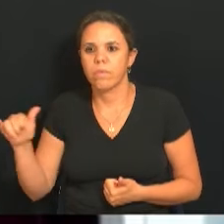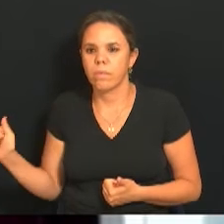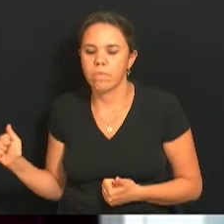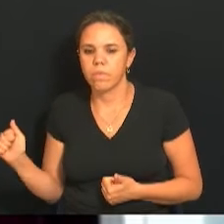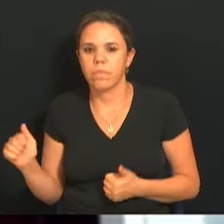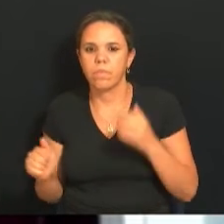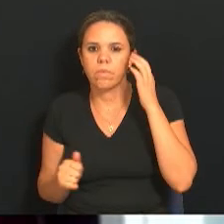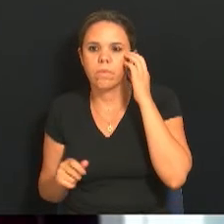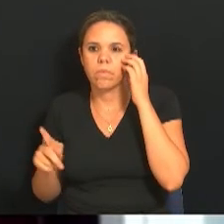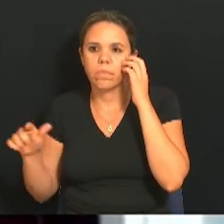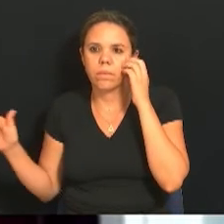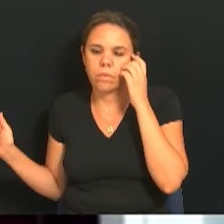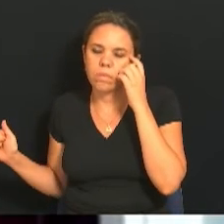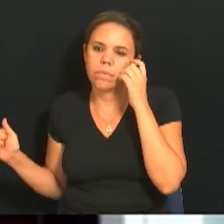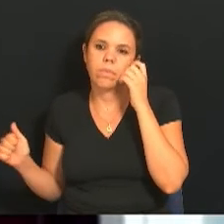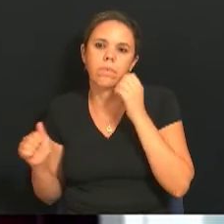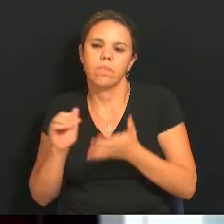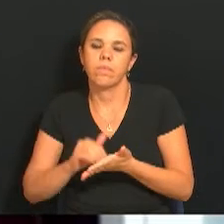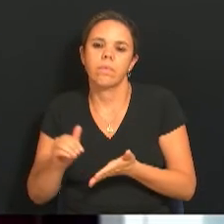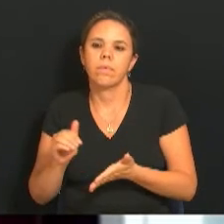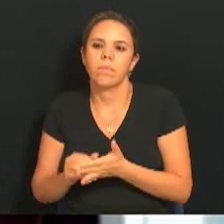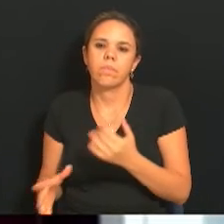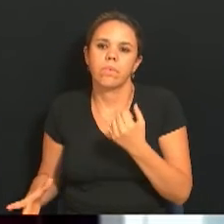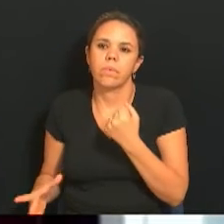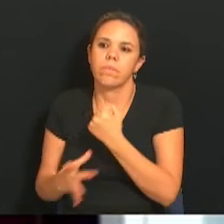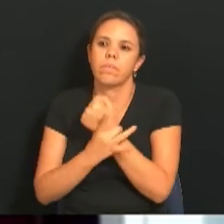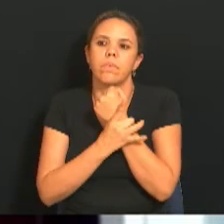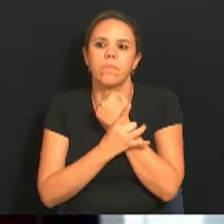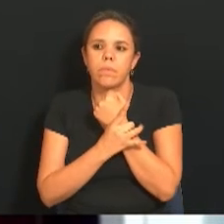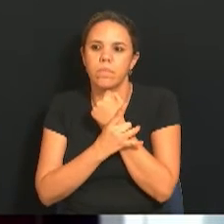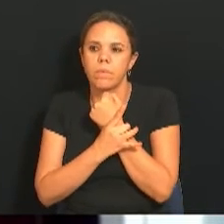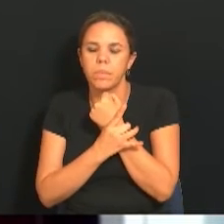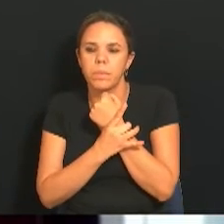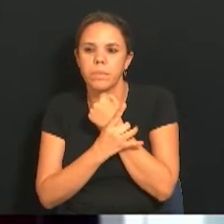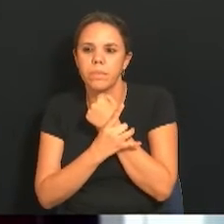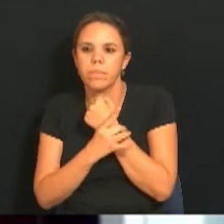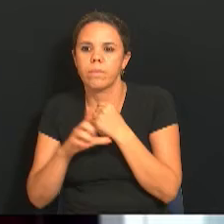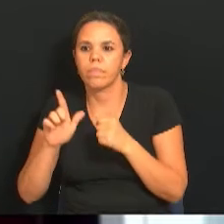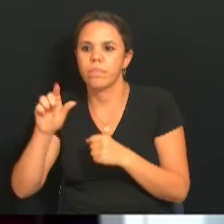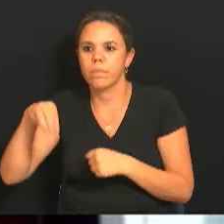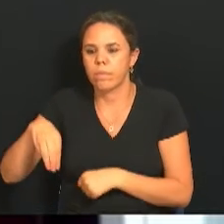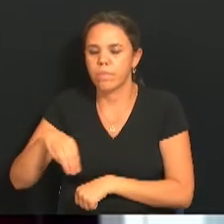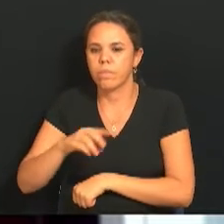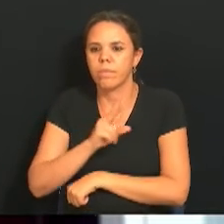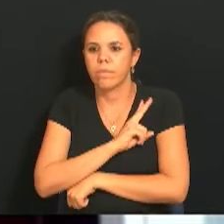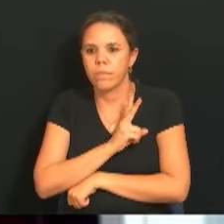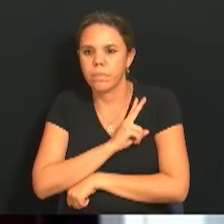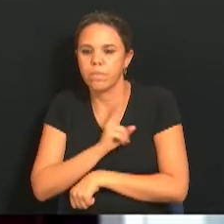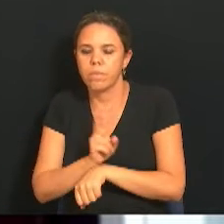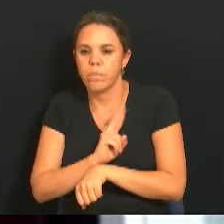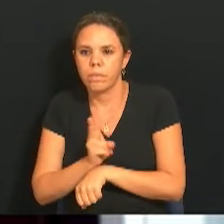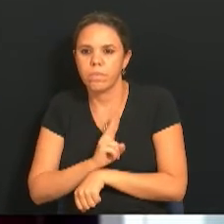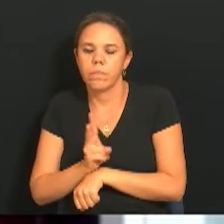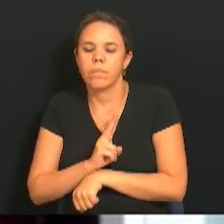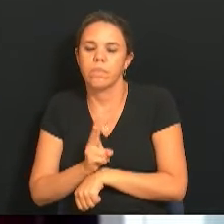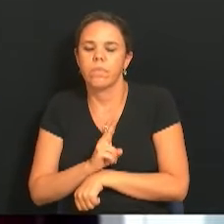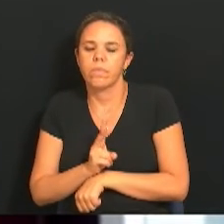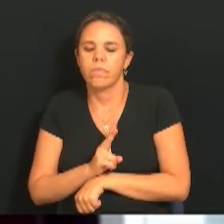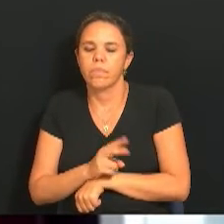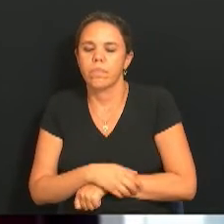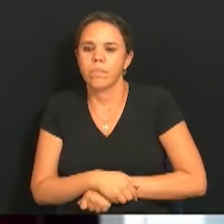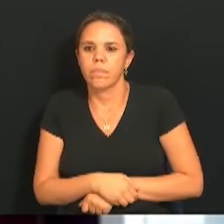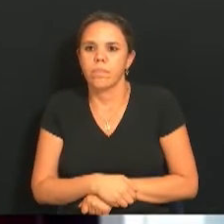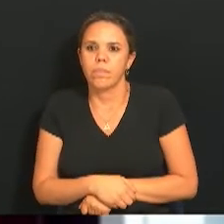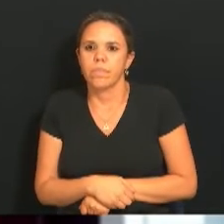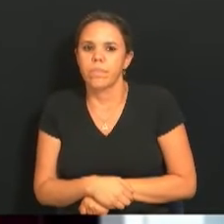Paula, da Secretaria de Segurança também, da GM, a comandante Lourdes. Boa tarde, comandante, como vai a senhora,